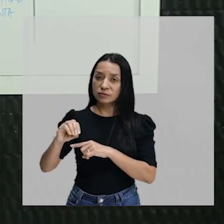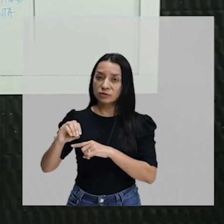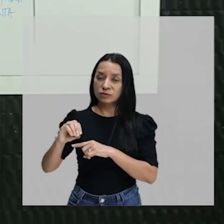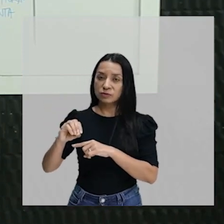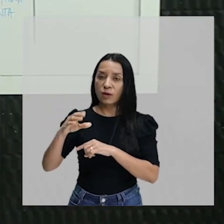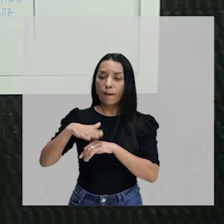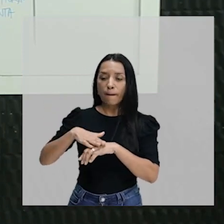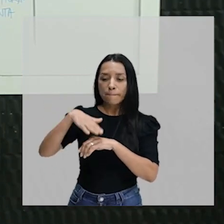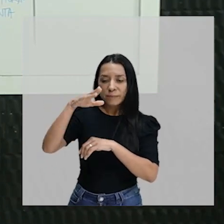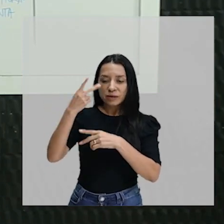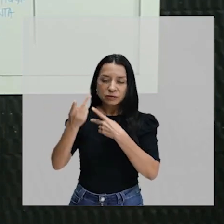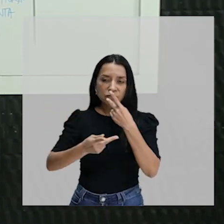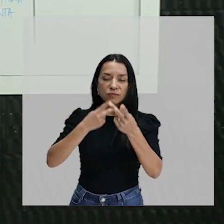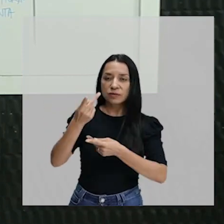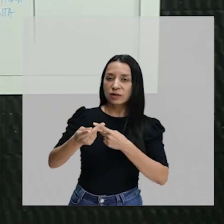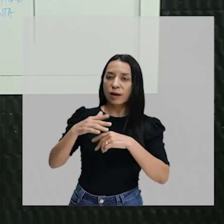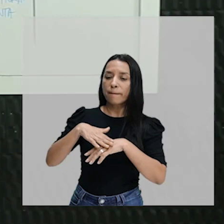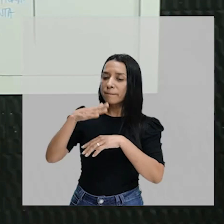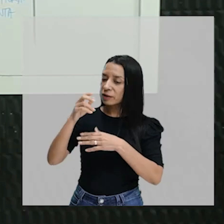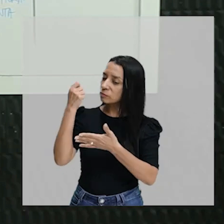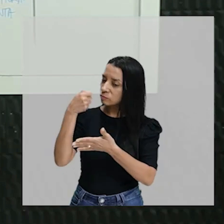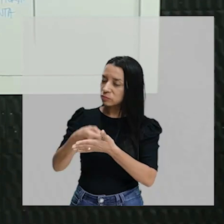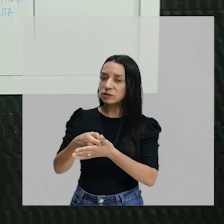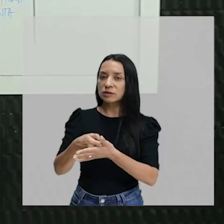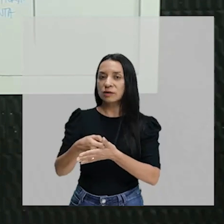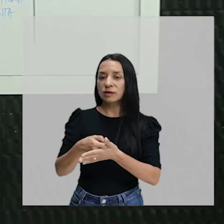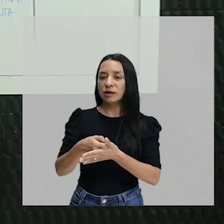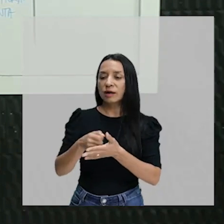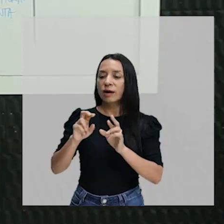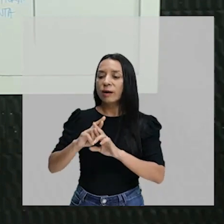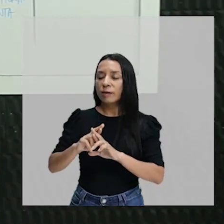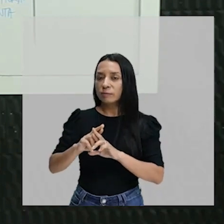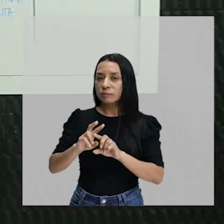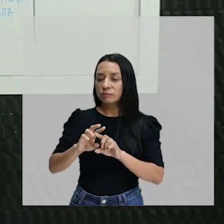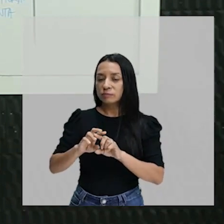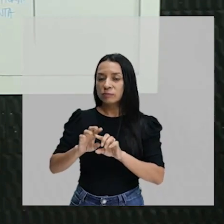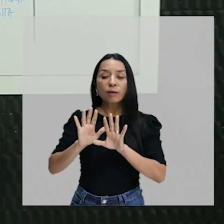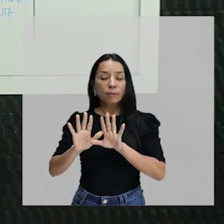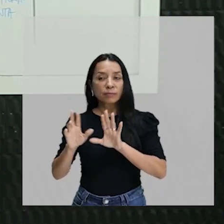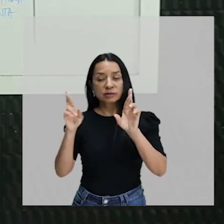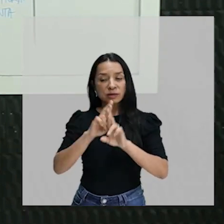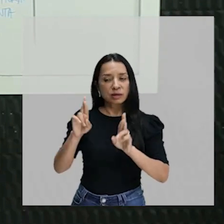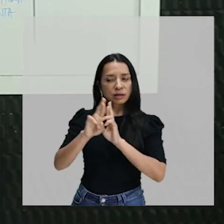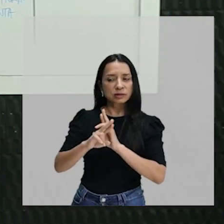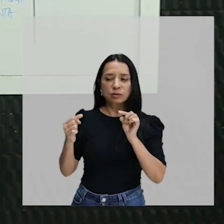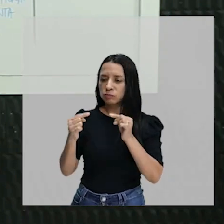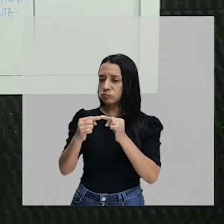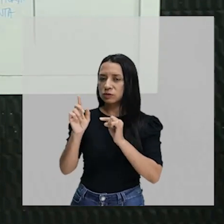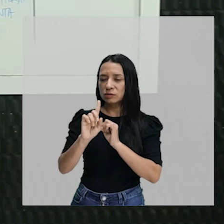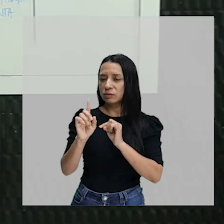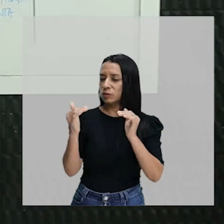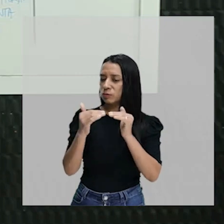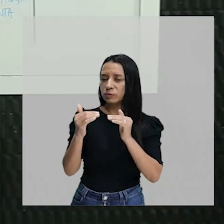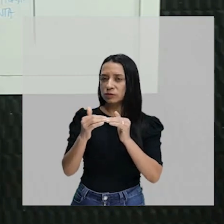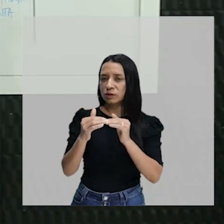quanto mais você falar mas você vai pagar mas essa relação não é diretamente proporcional porque perceba que eu